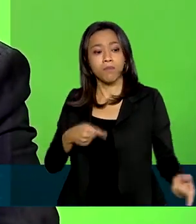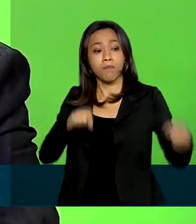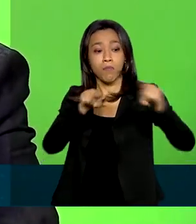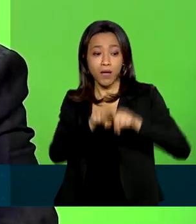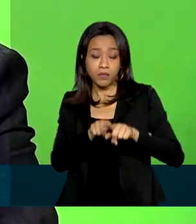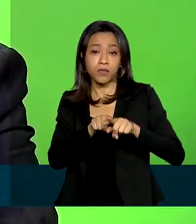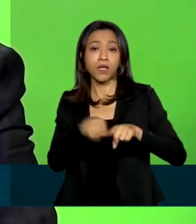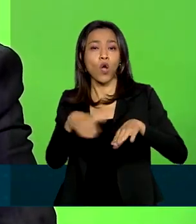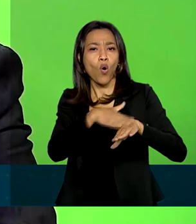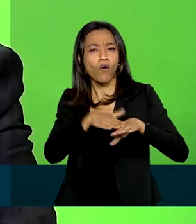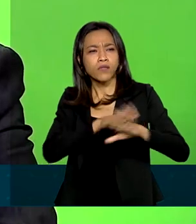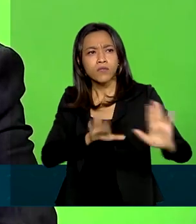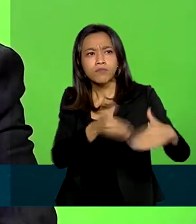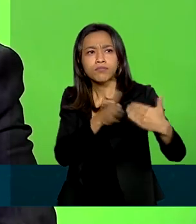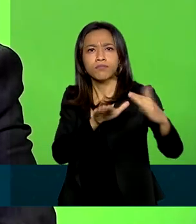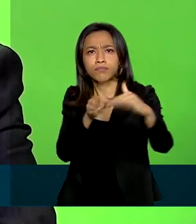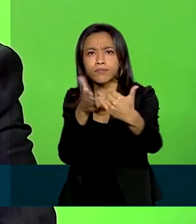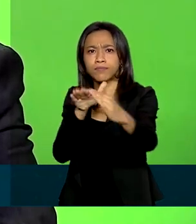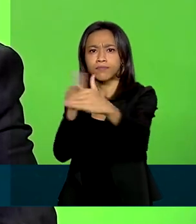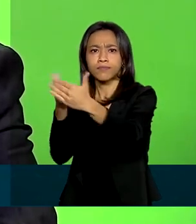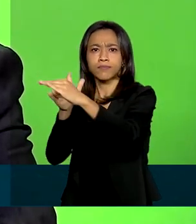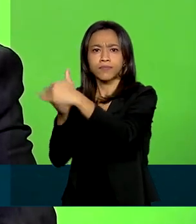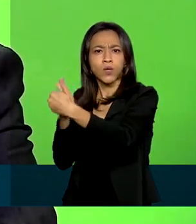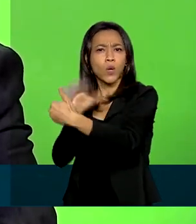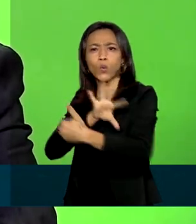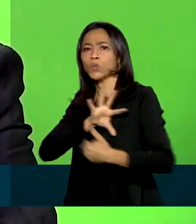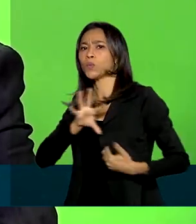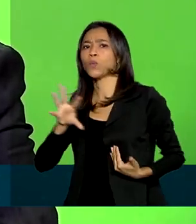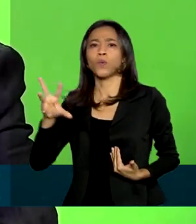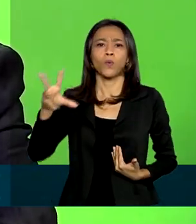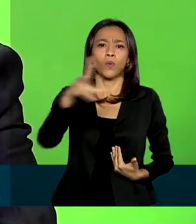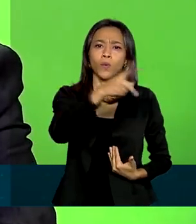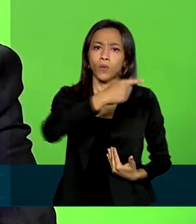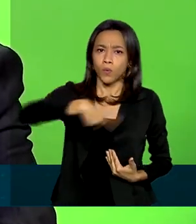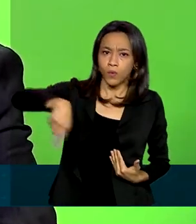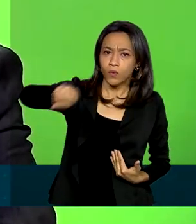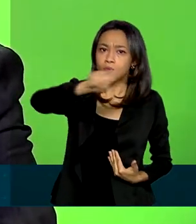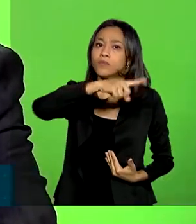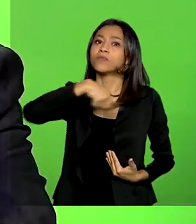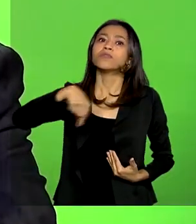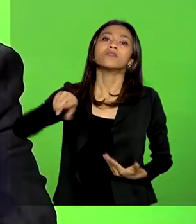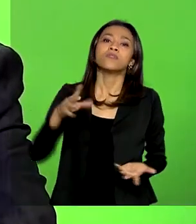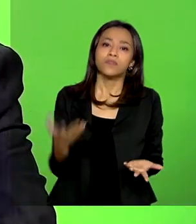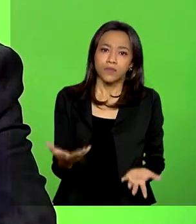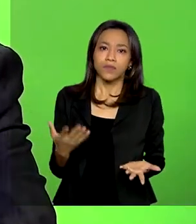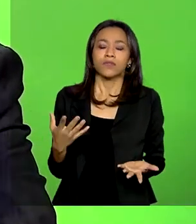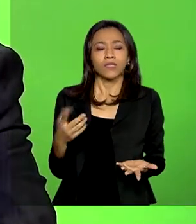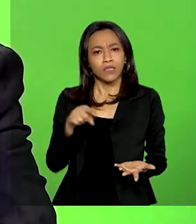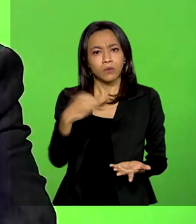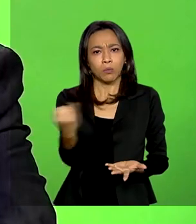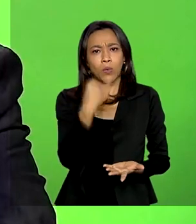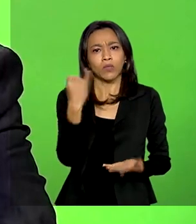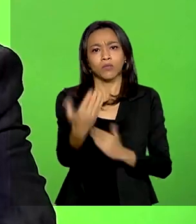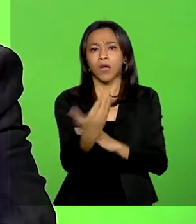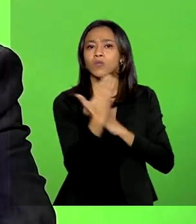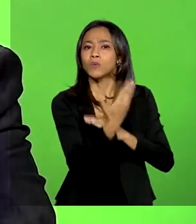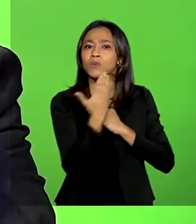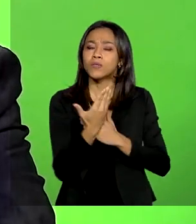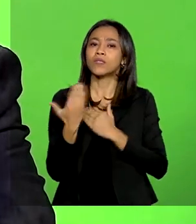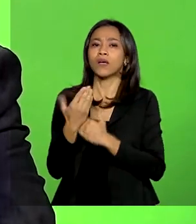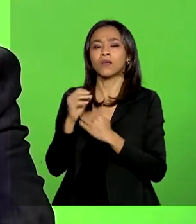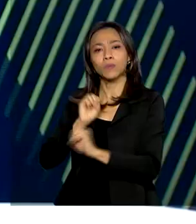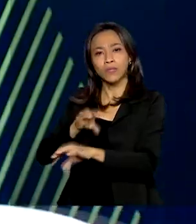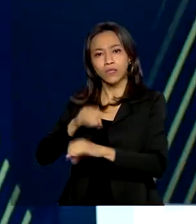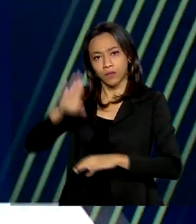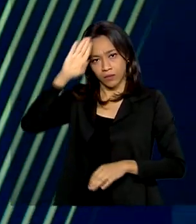em conversa com todos esses atores que são fundamentais para a educação